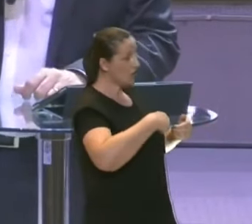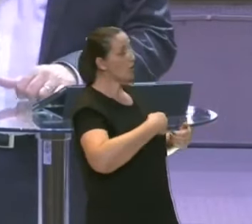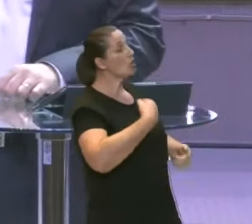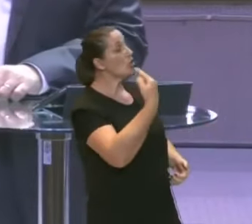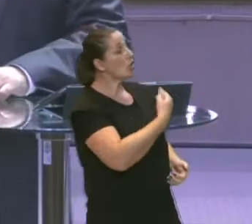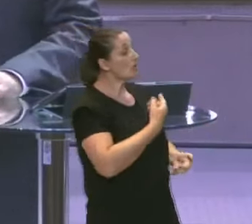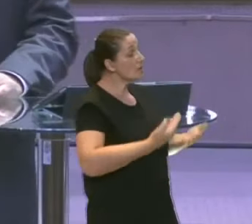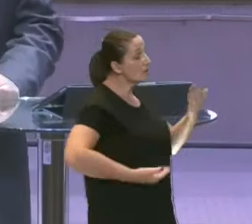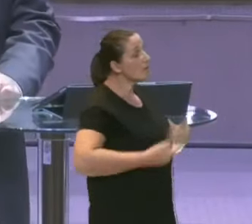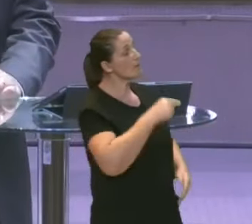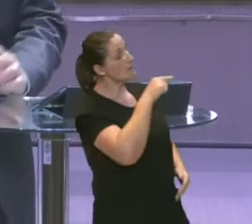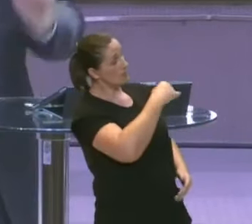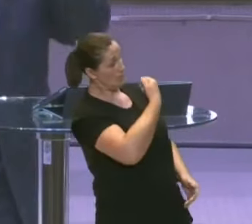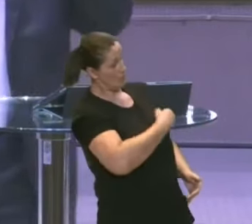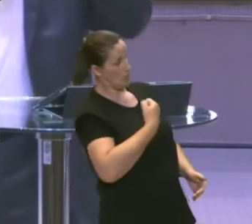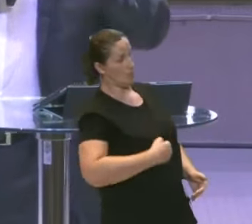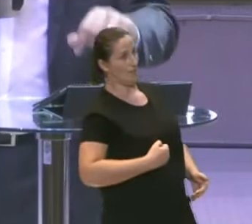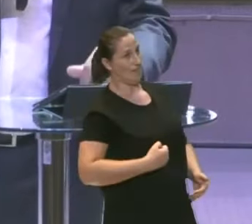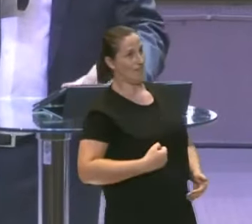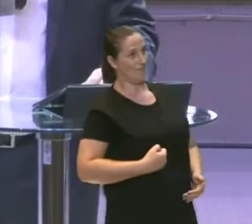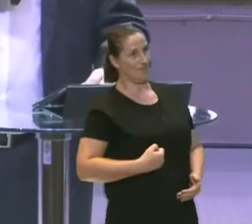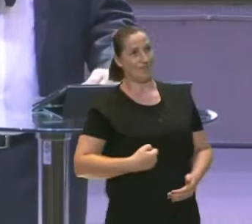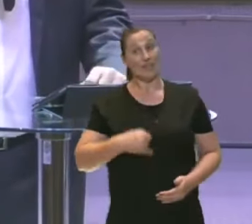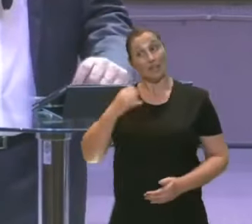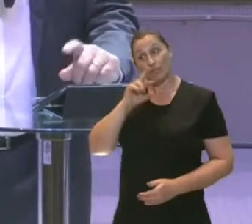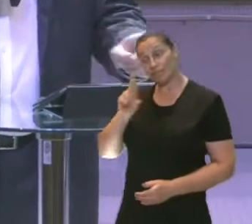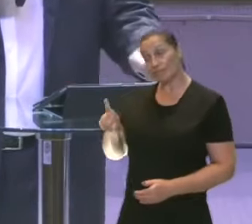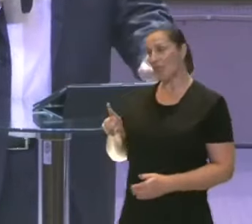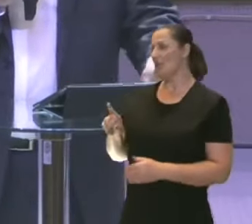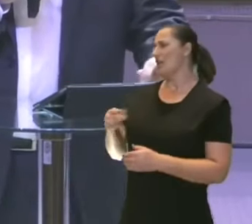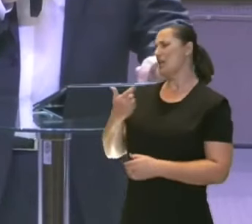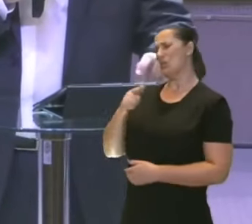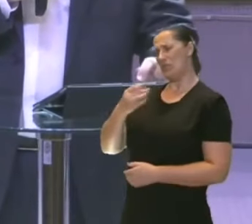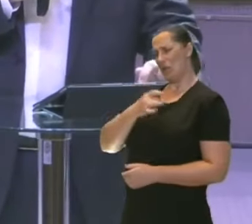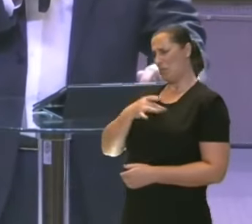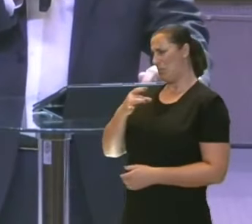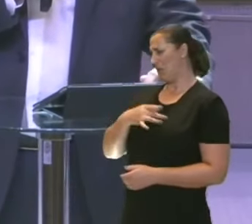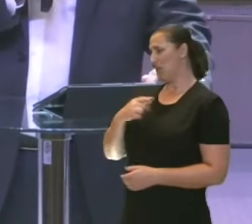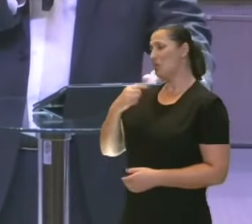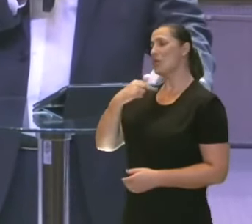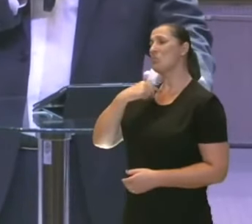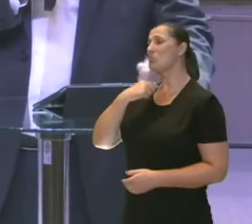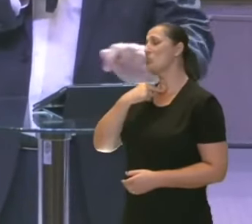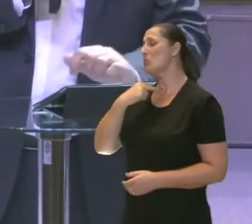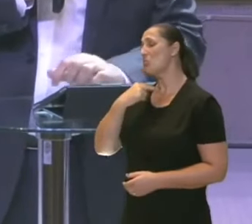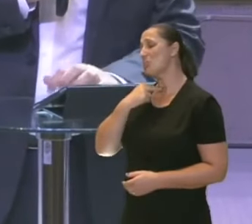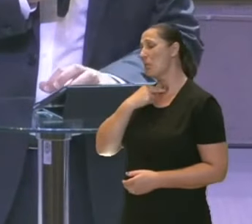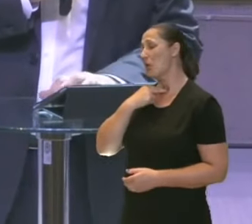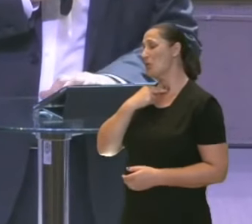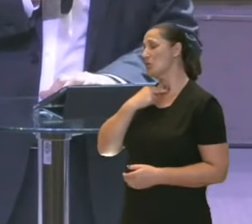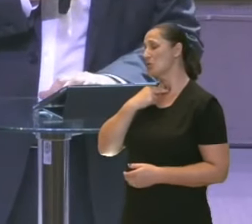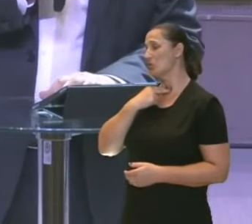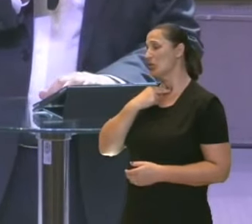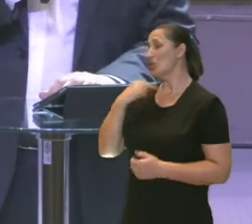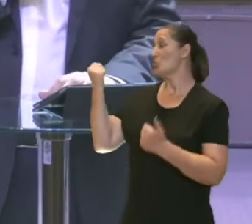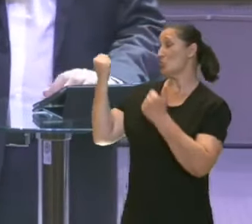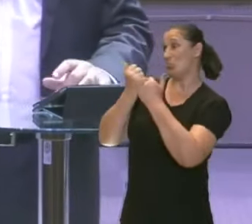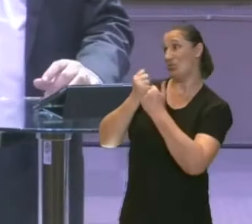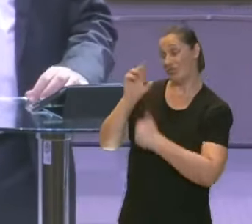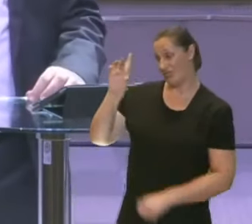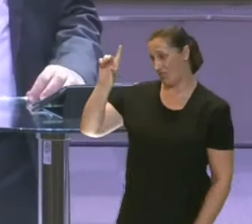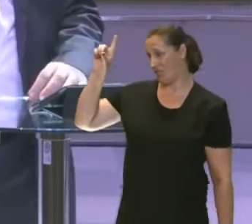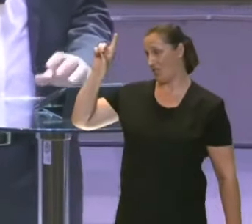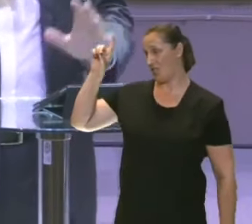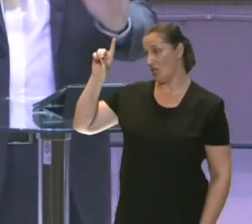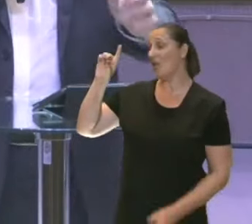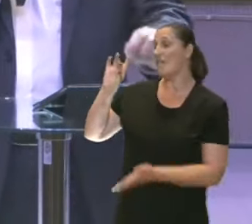criados. Mas José respondeu: não tenham medo, eu não posso me colocar no lugar de Deus. É verdade que